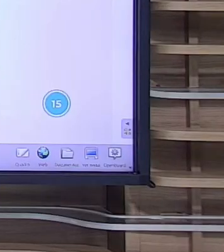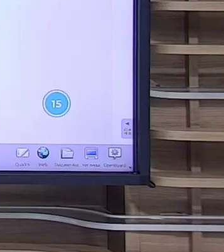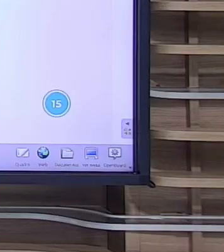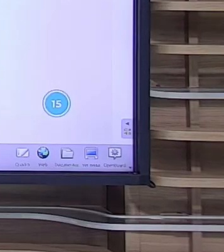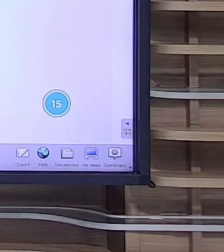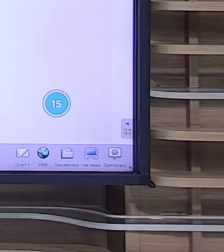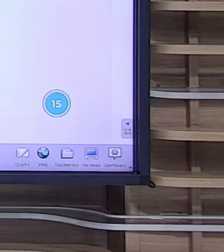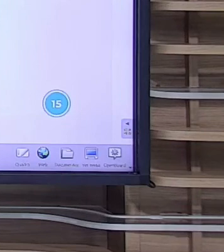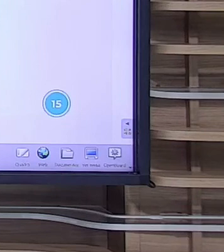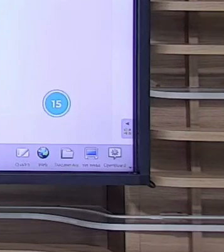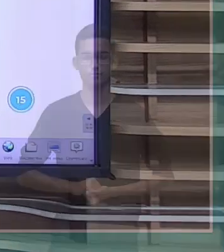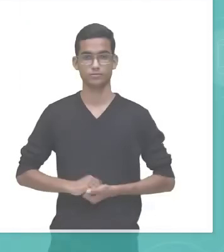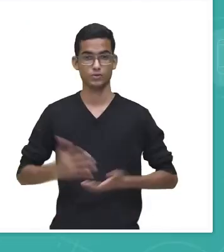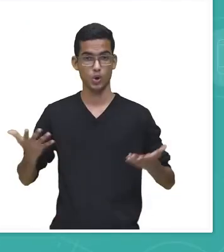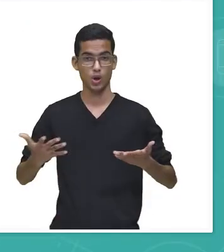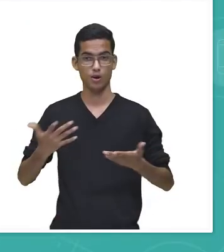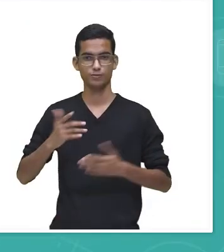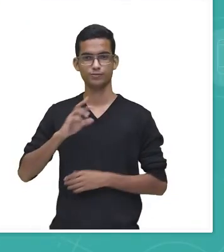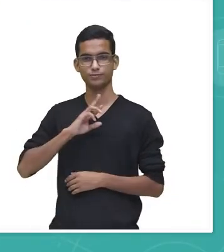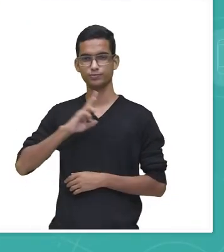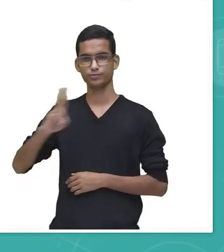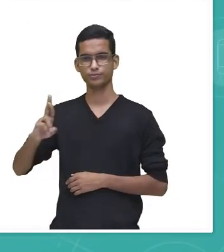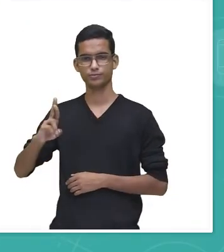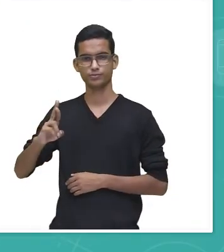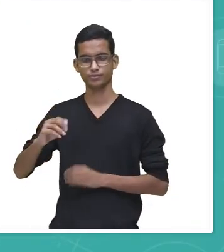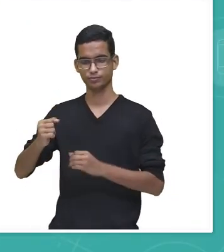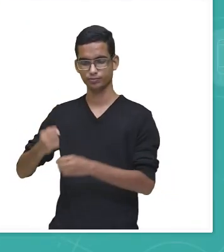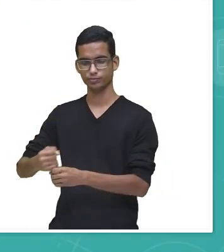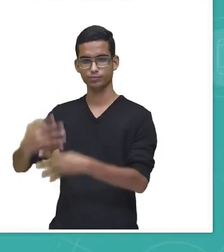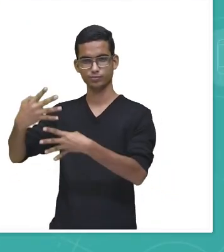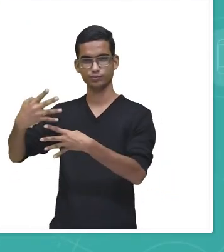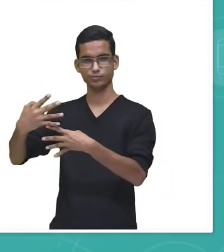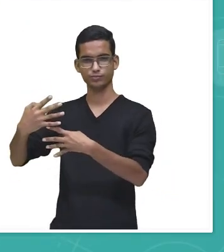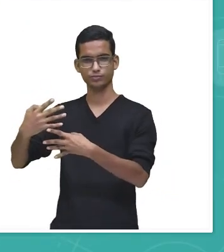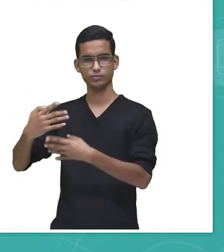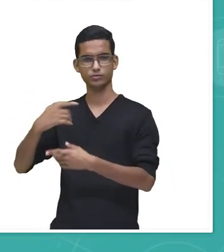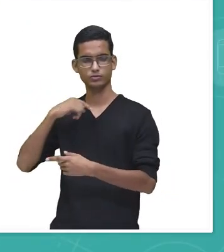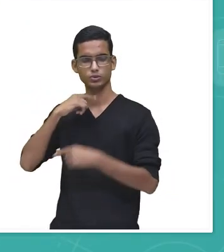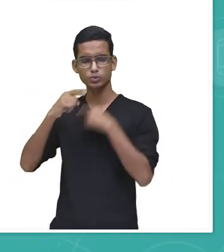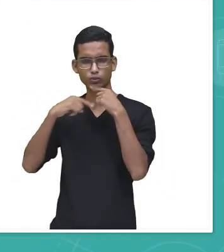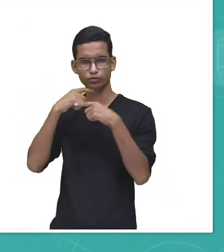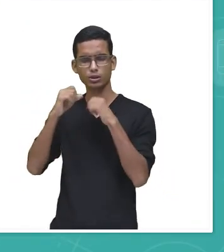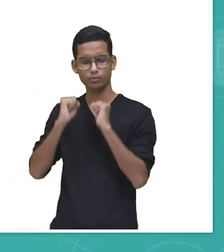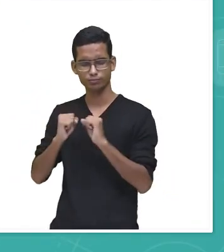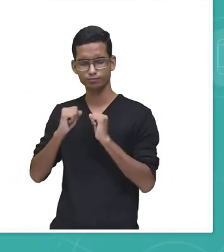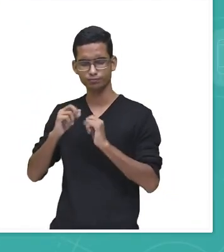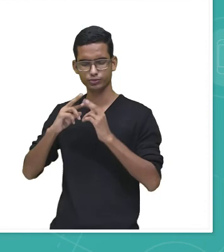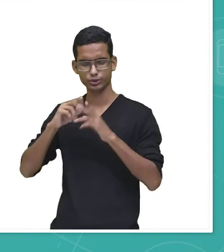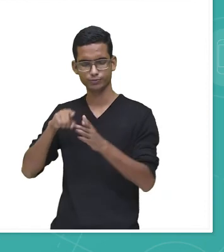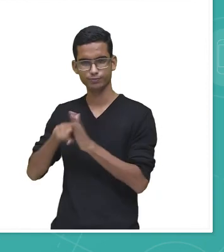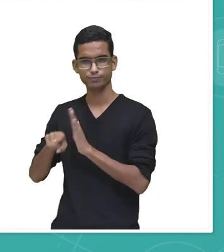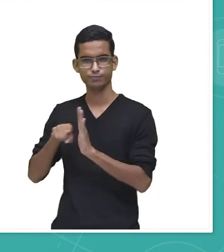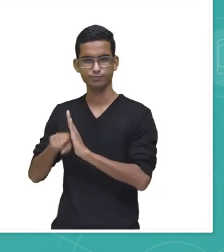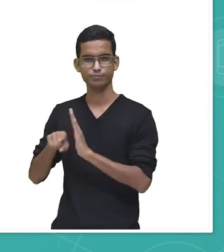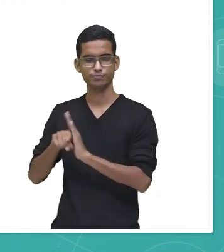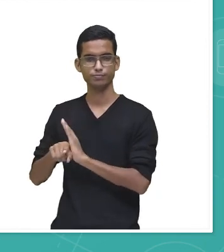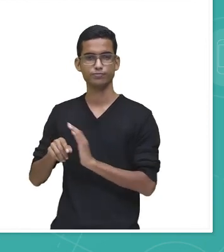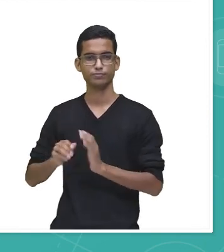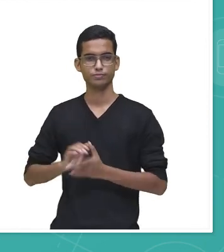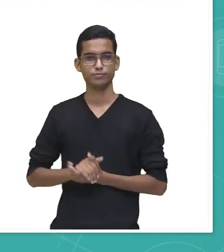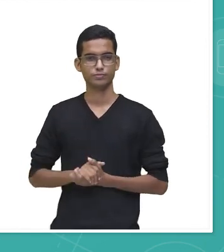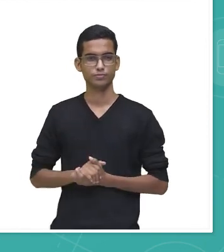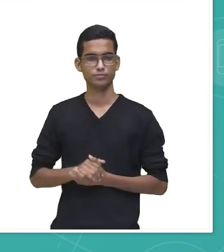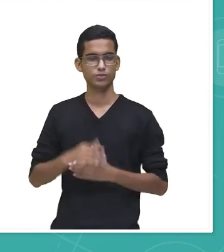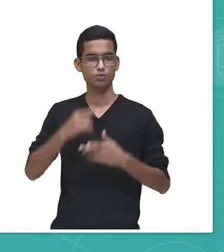vamos lá para a nossa participação aí no chat. Fique à vontade para tirar as dúvidas de vocês. E eu vou trazer aqui as nossas resoluções. Então, destaque 2